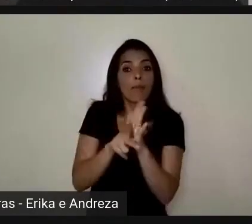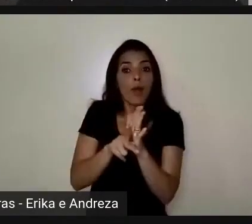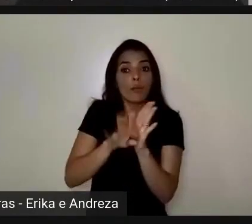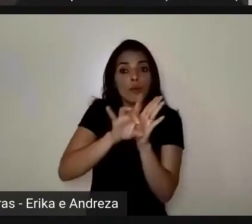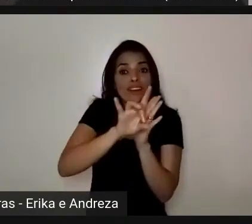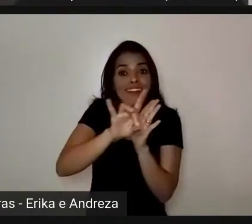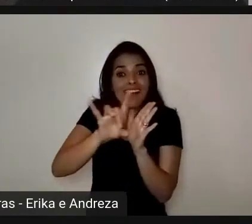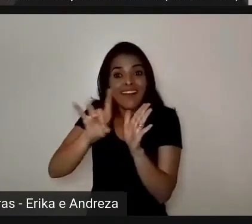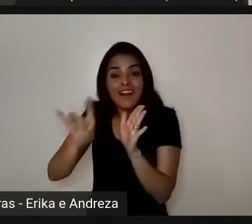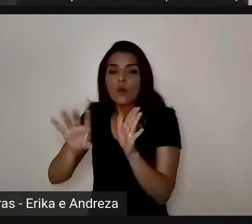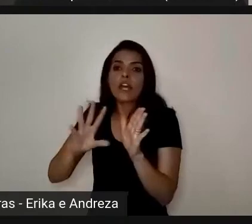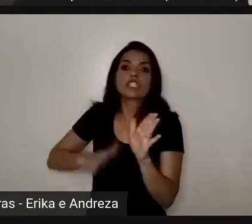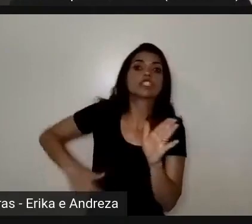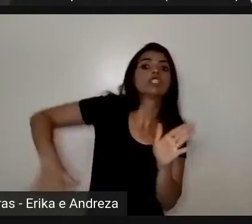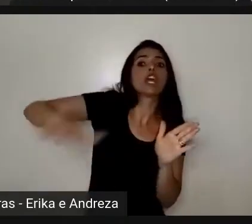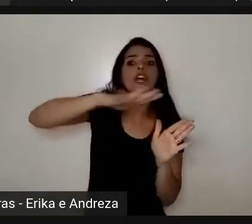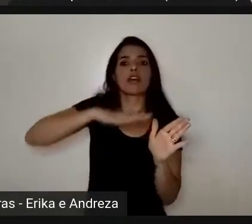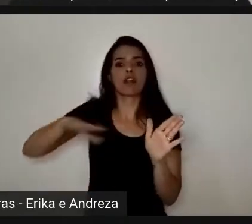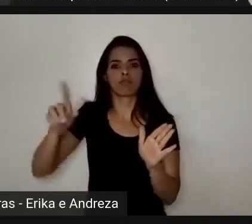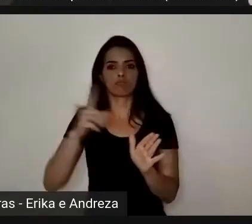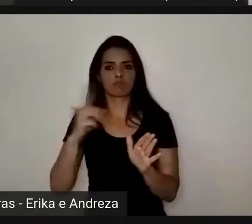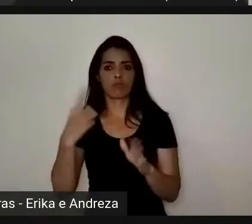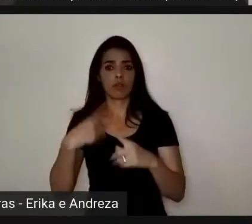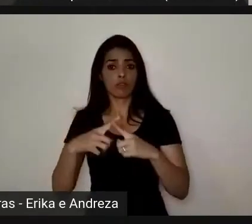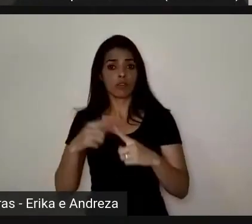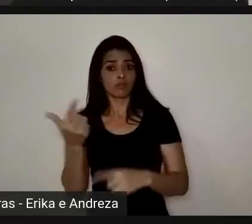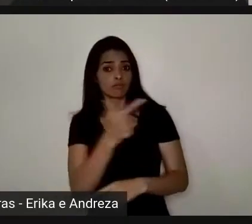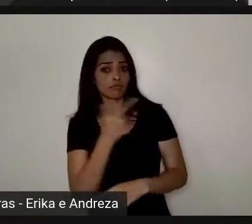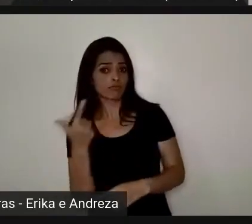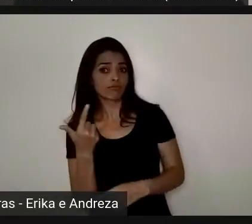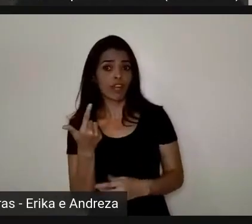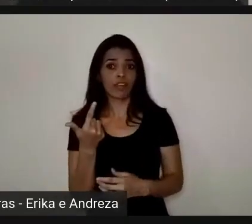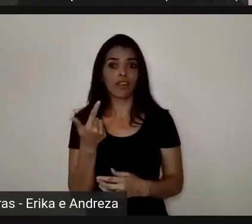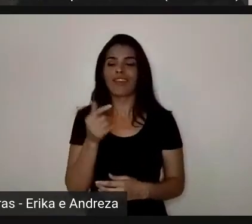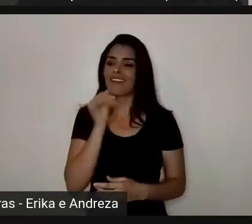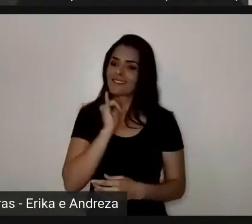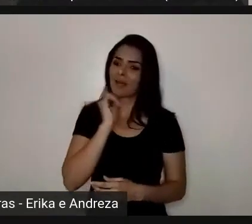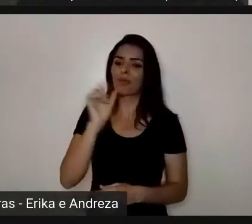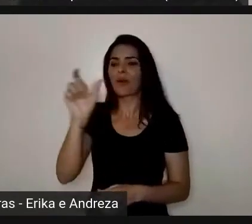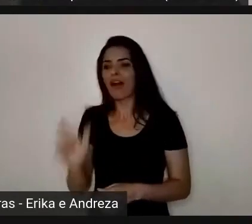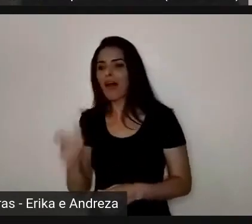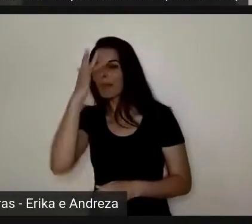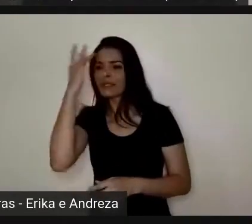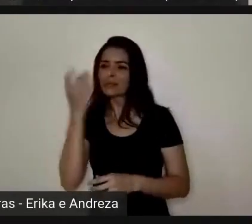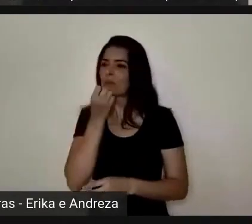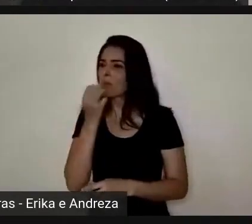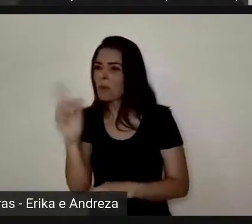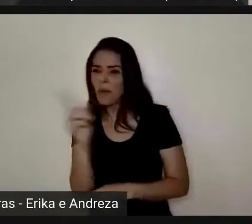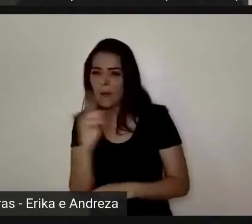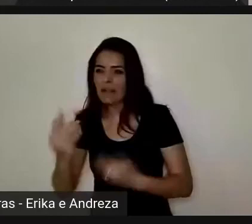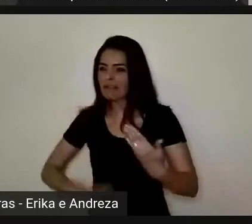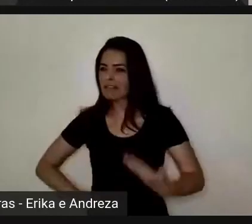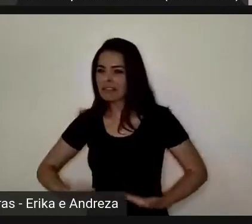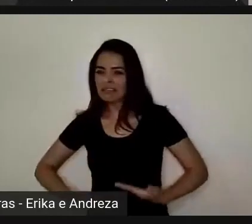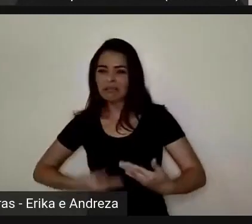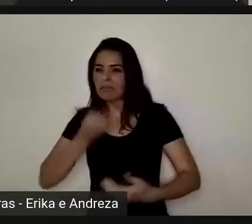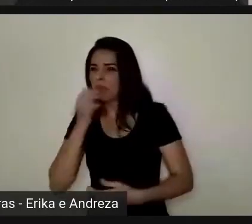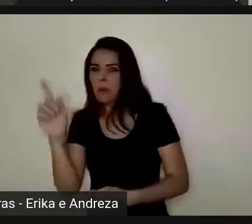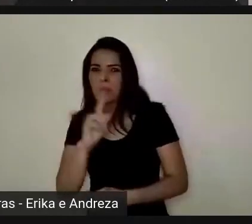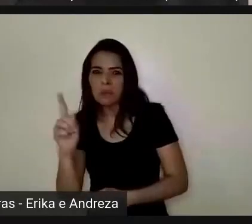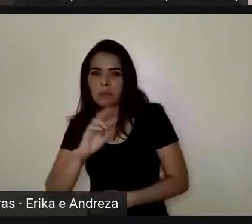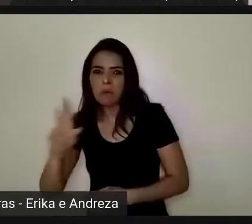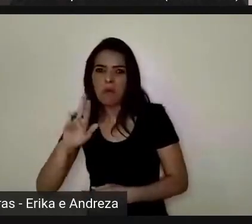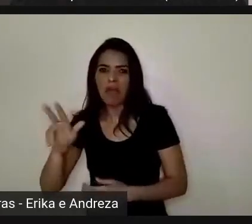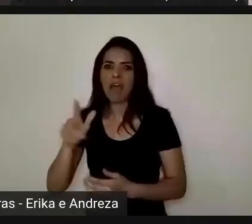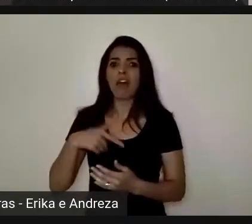você não tem ali um incentivo à ineficiência, o jeito que está hoje, né? Além de ser um incentivo ali para que o Estado